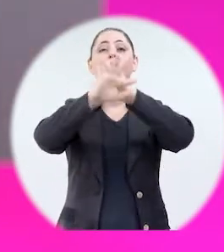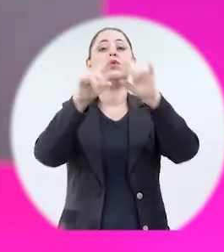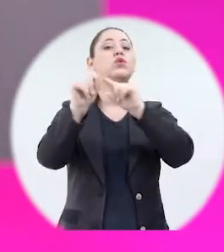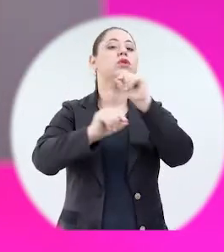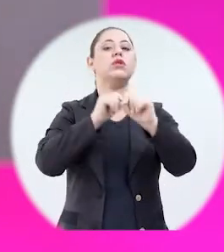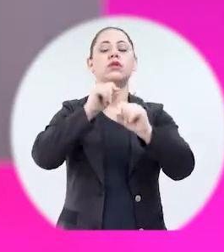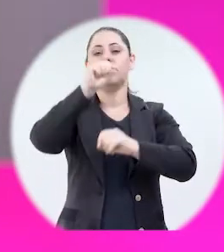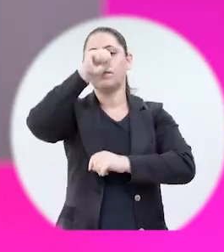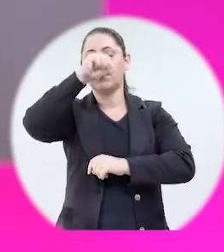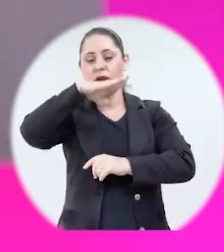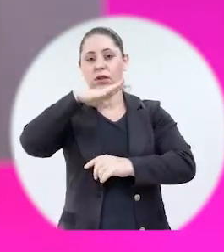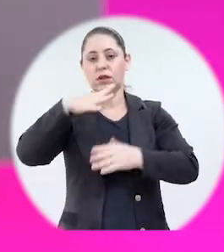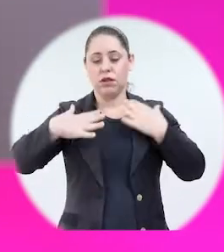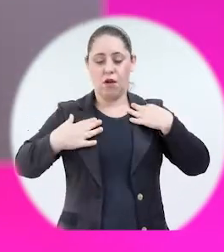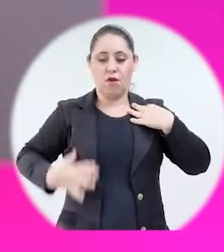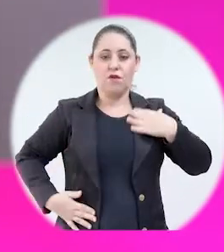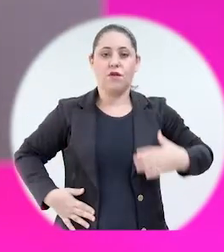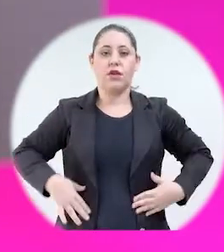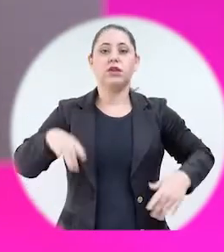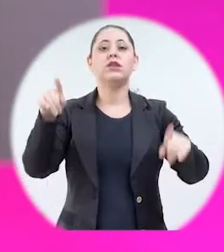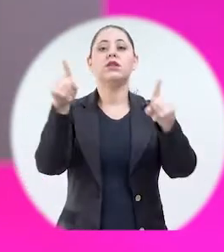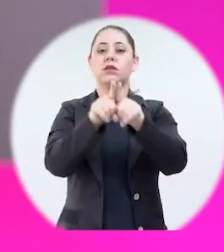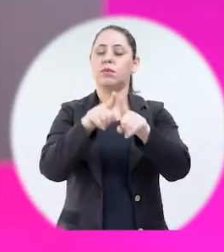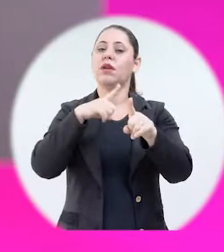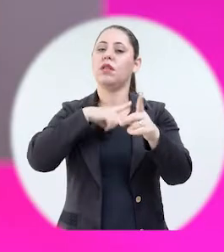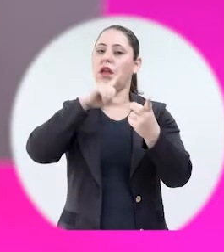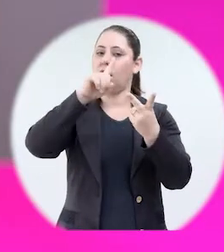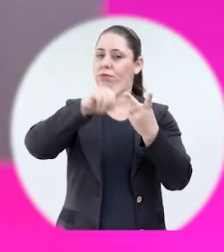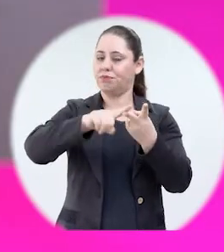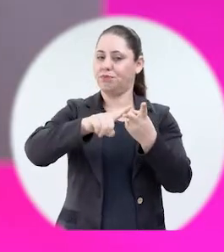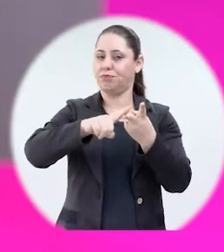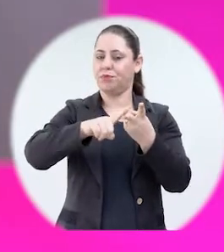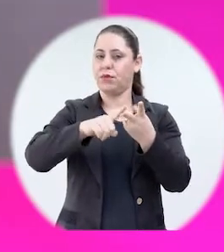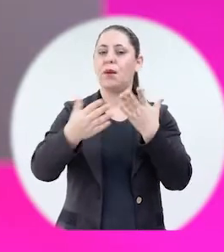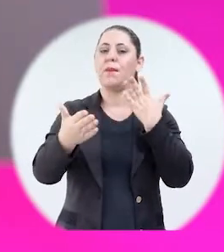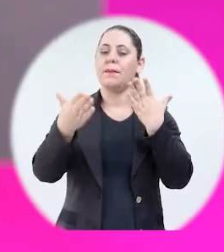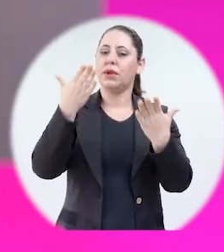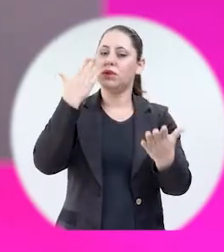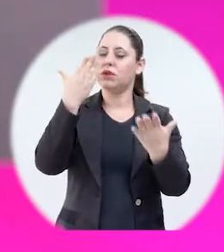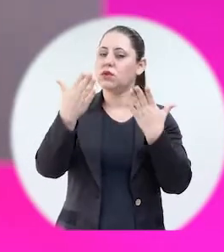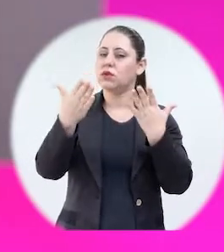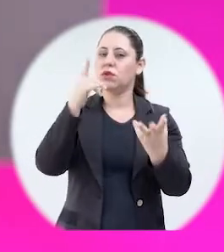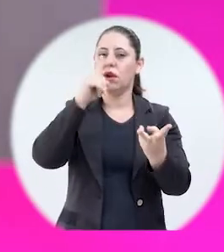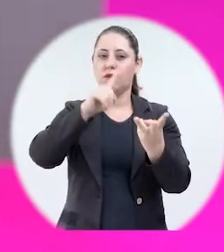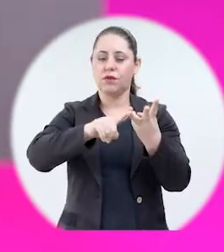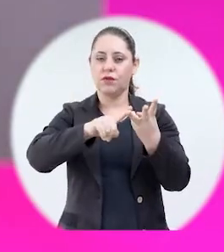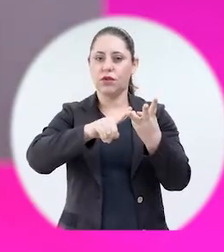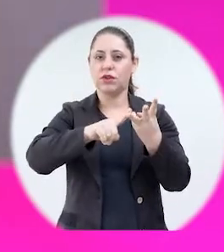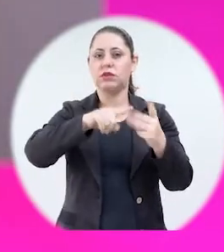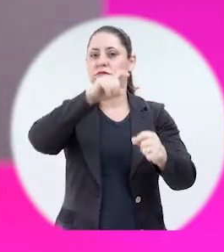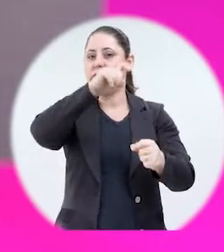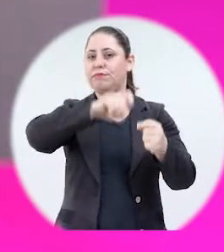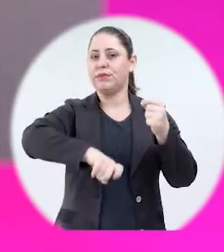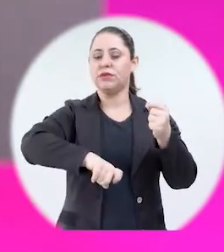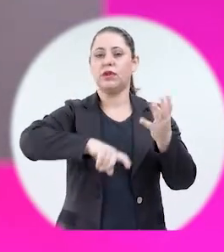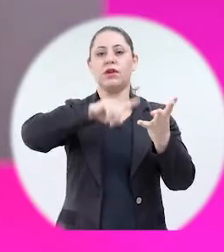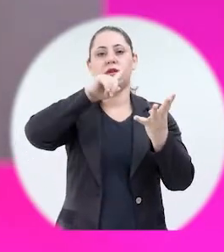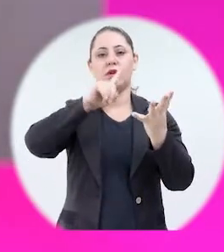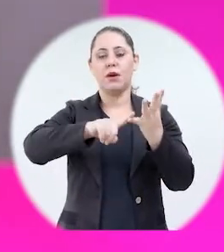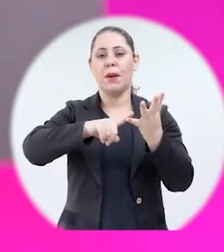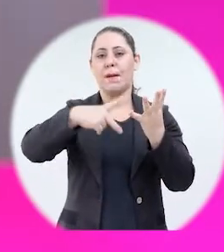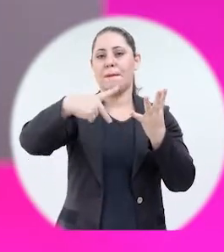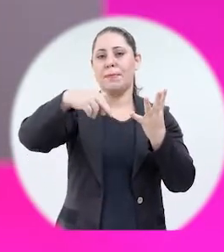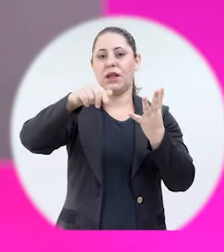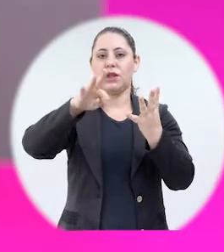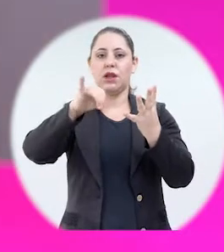violência. Além da violência física, existe a violência psicológica, a violência sexual, a